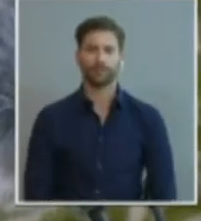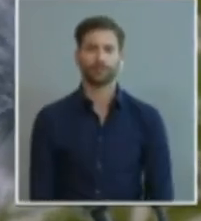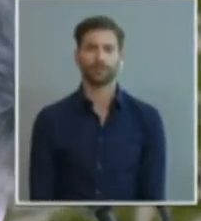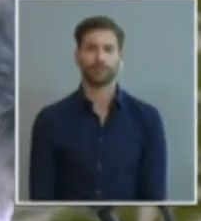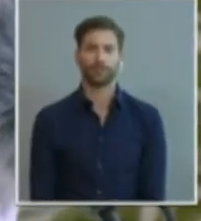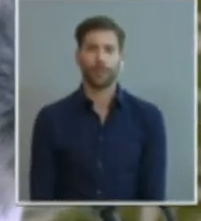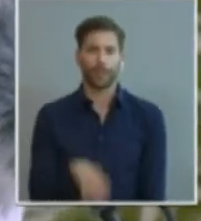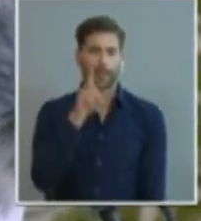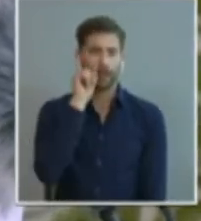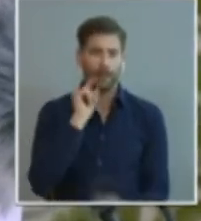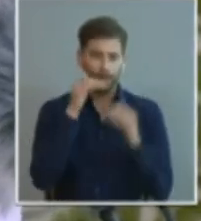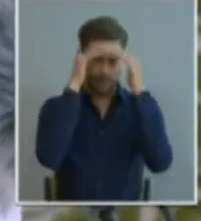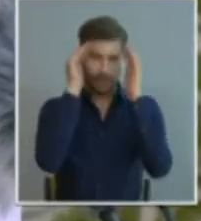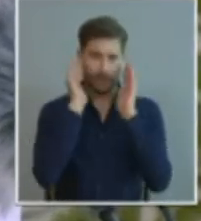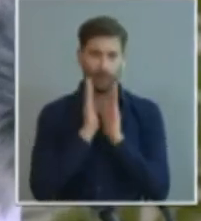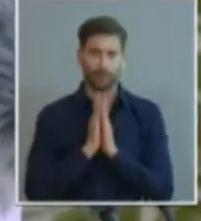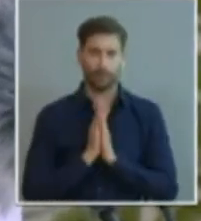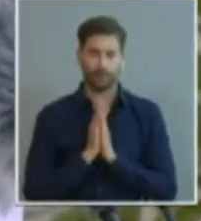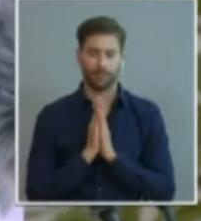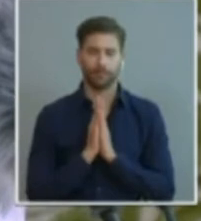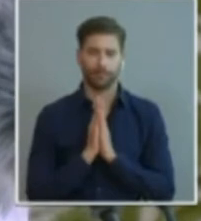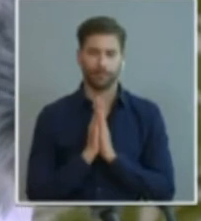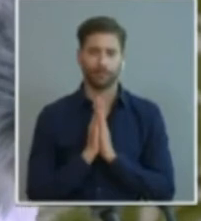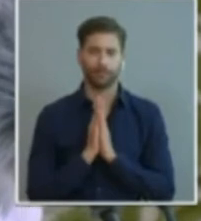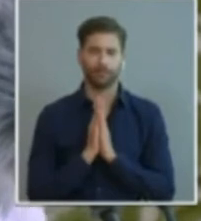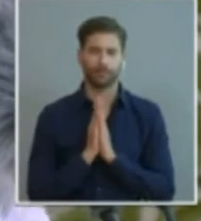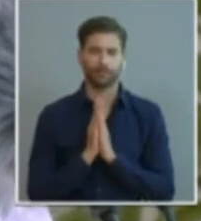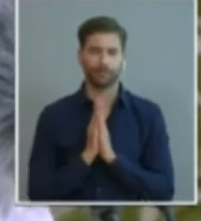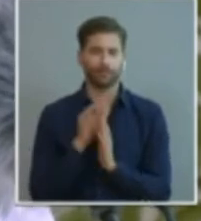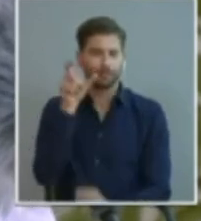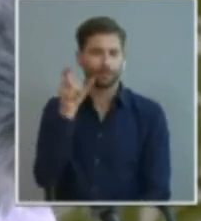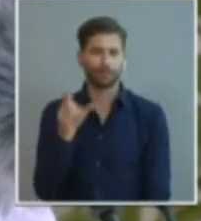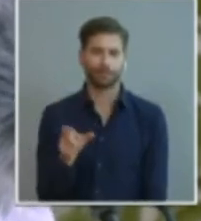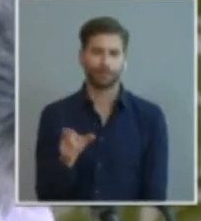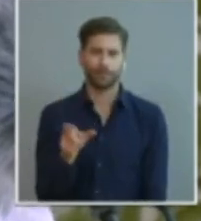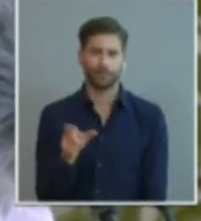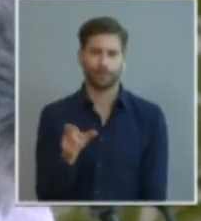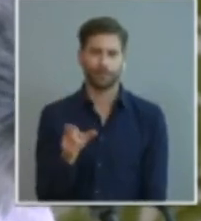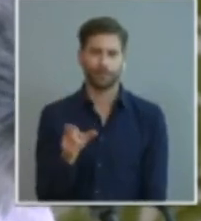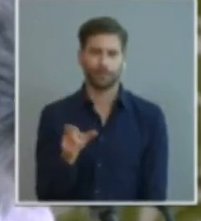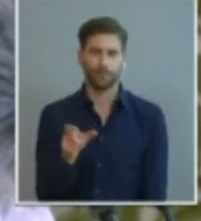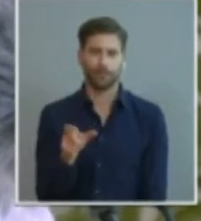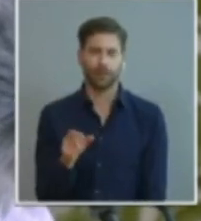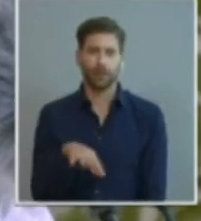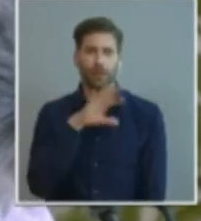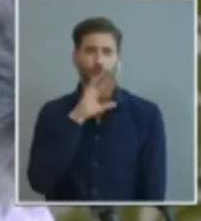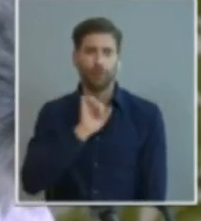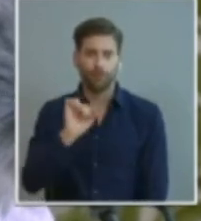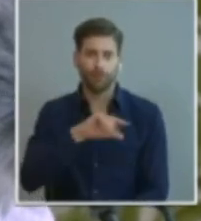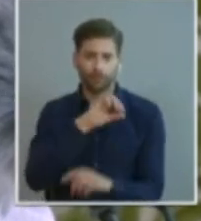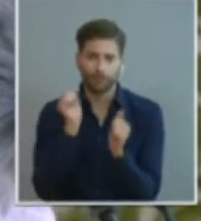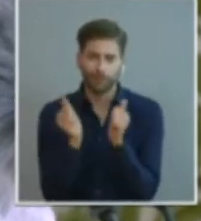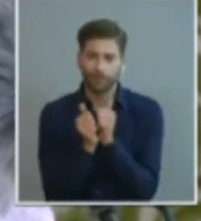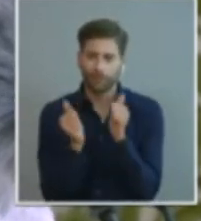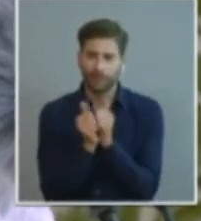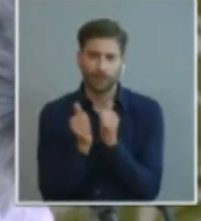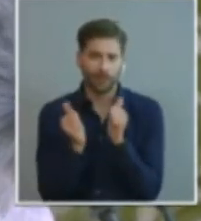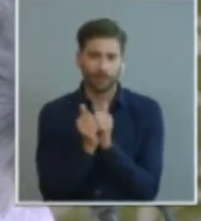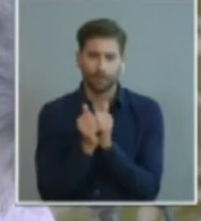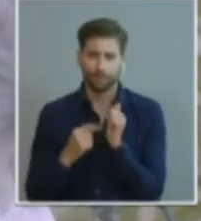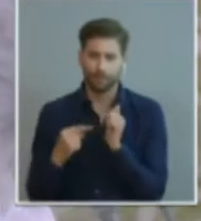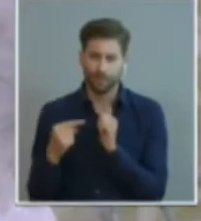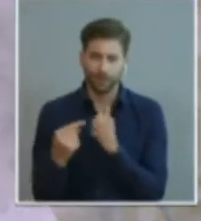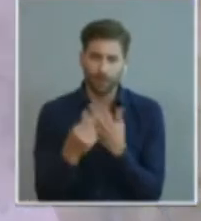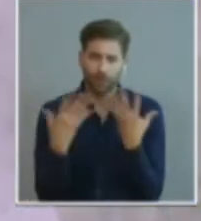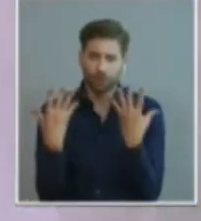Maria é aquela que acompanha em tudo o seu filho. Está por